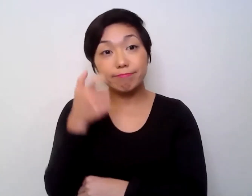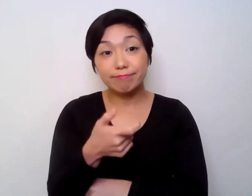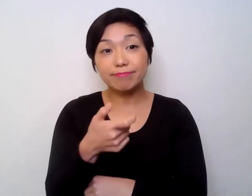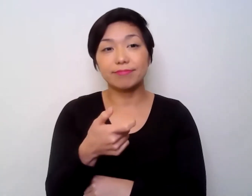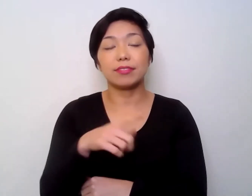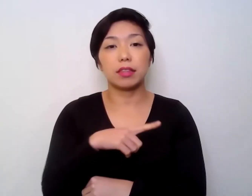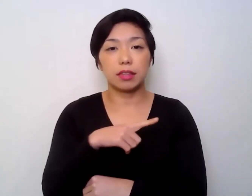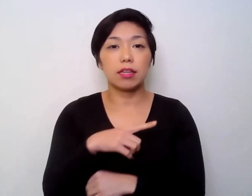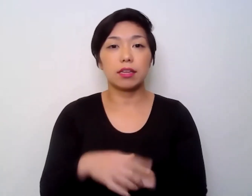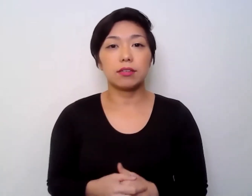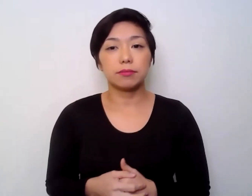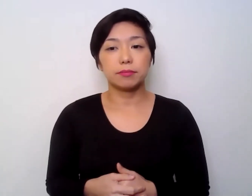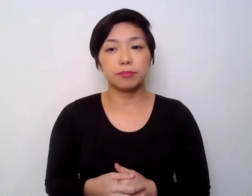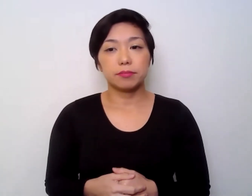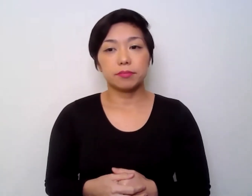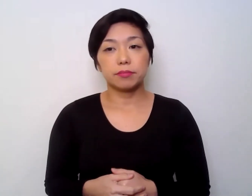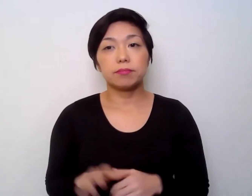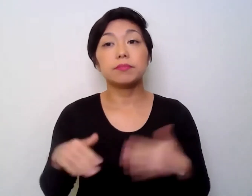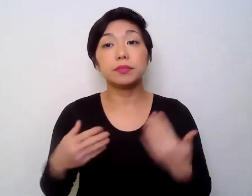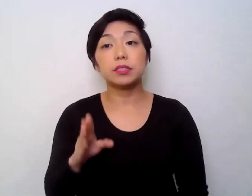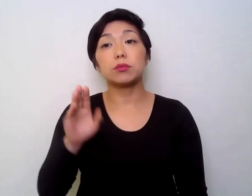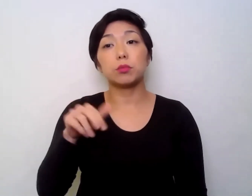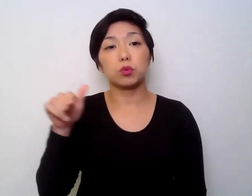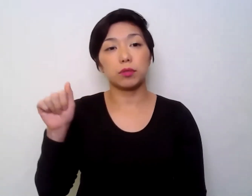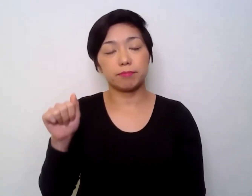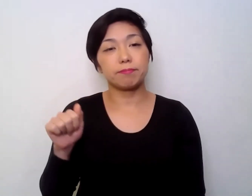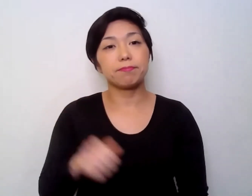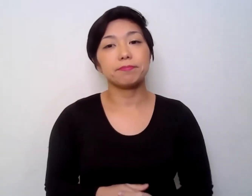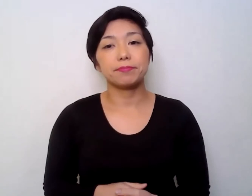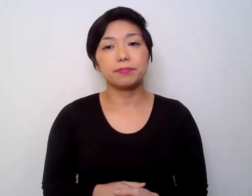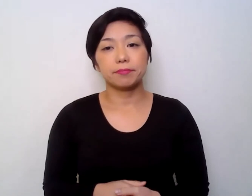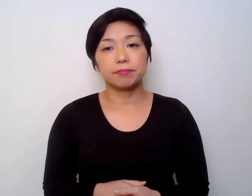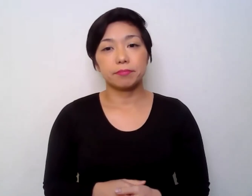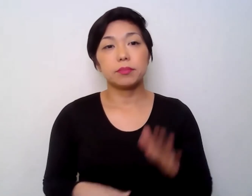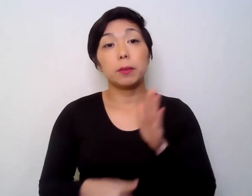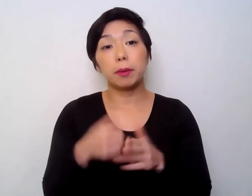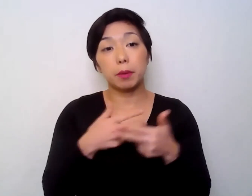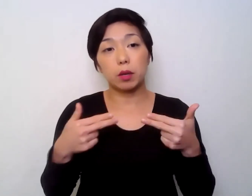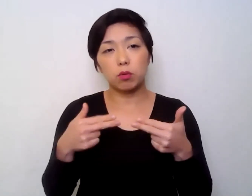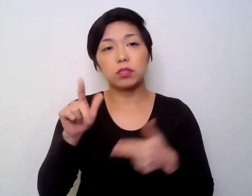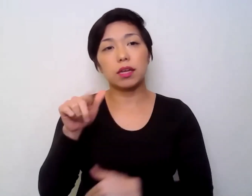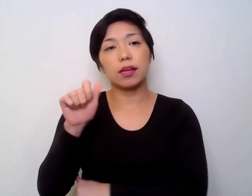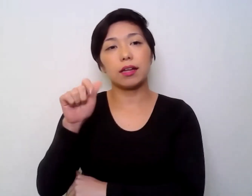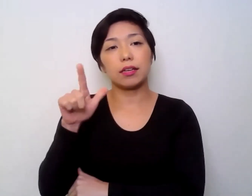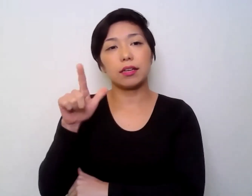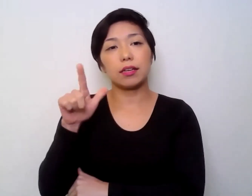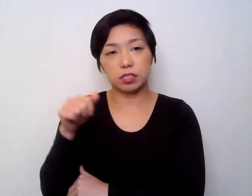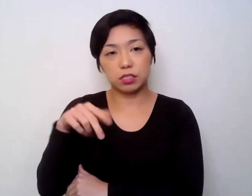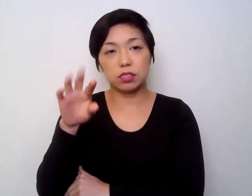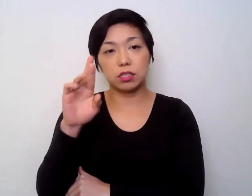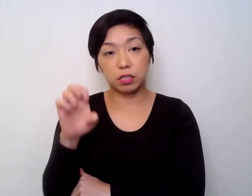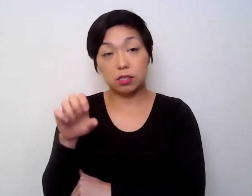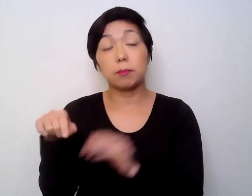não tem como é bom Bruna vamos lá a primeira questão do Alexandre e ele faz o